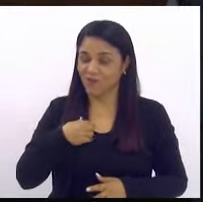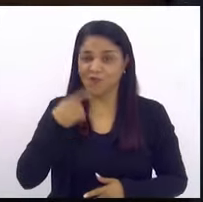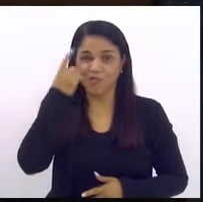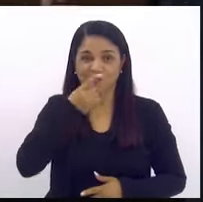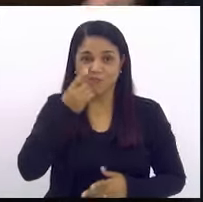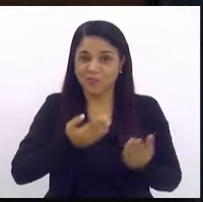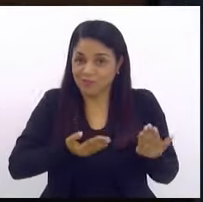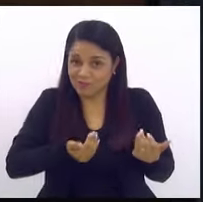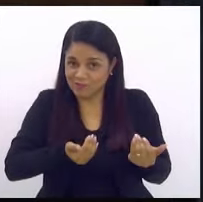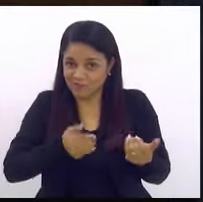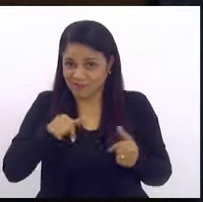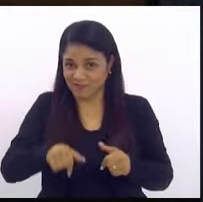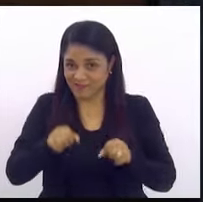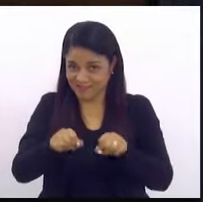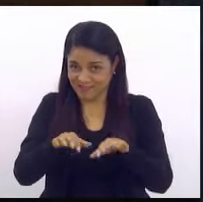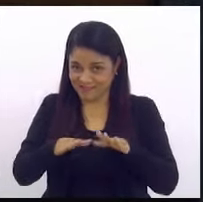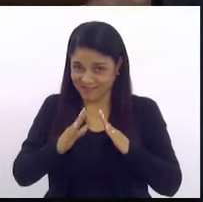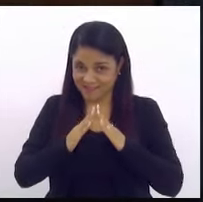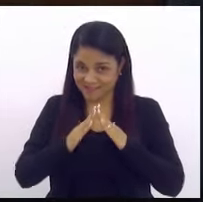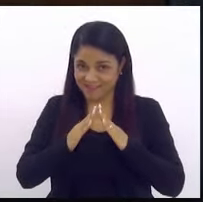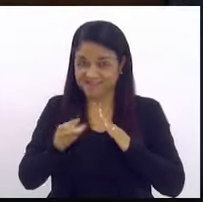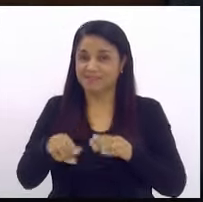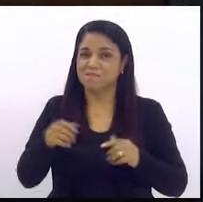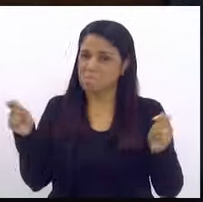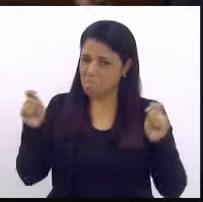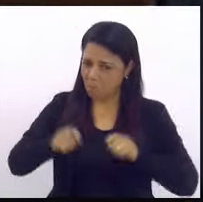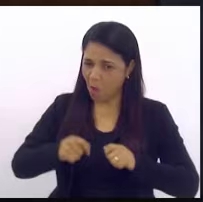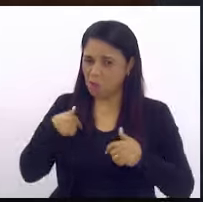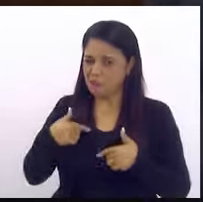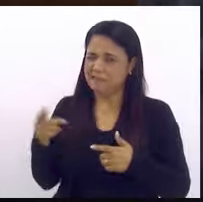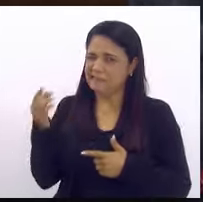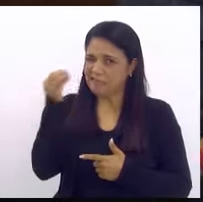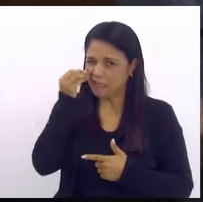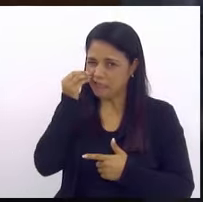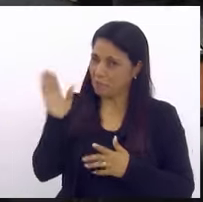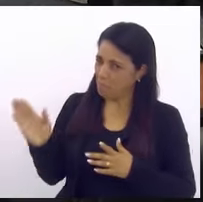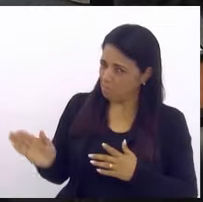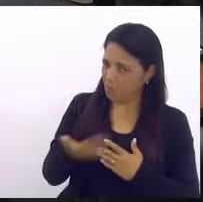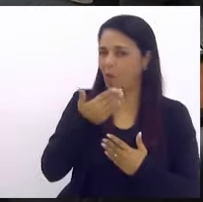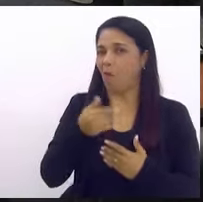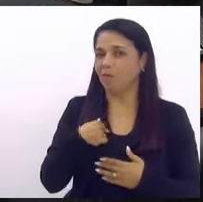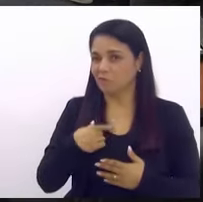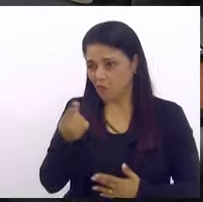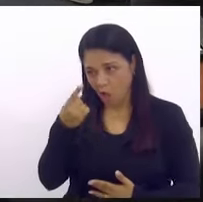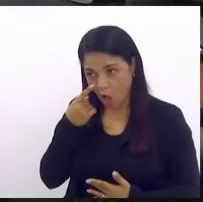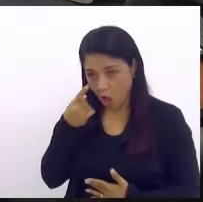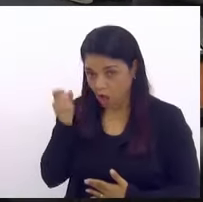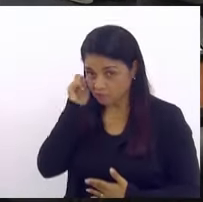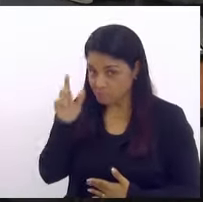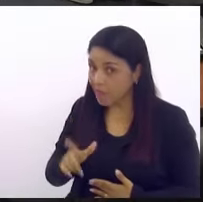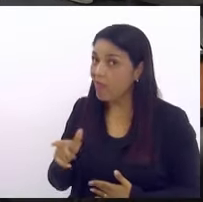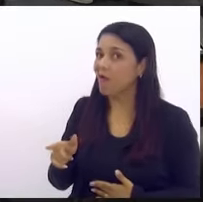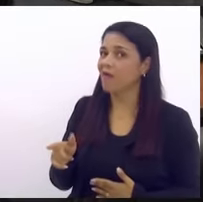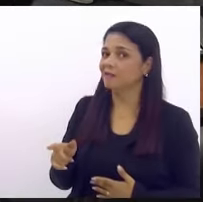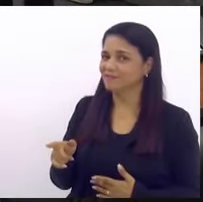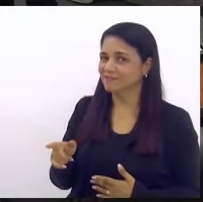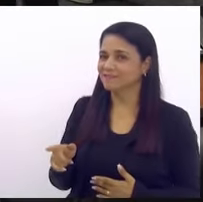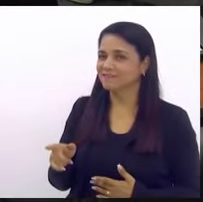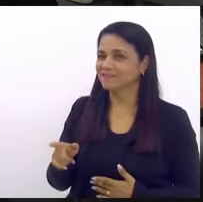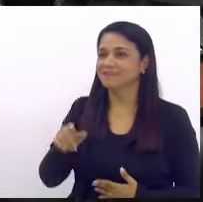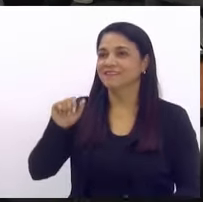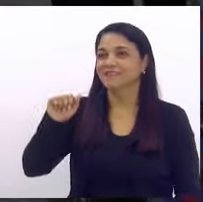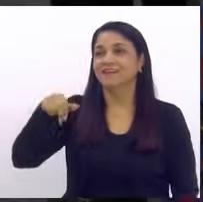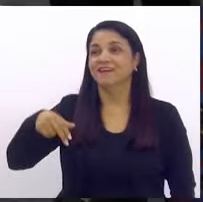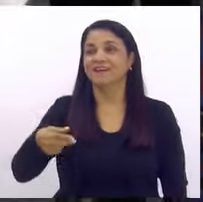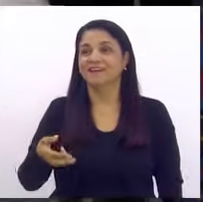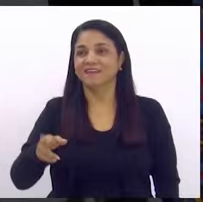casa, sempre que pode, ele quer me derrubar. Fica de olho. Agora é o Andrezinho,